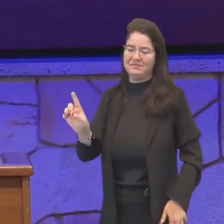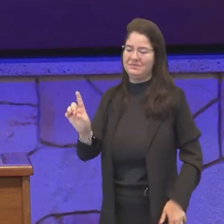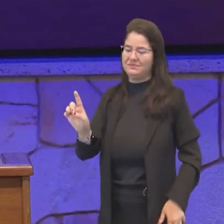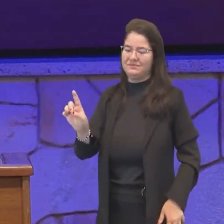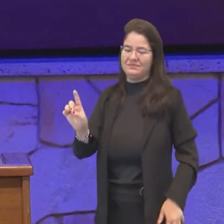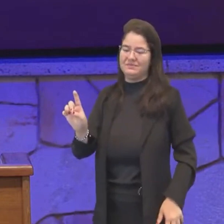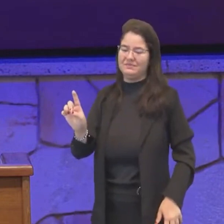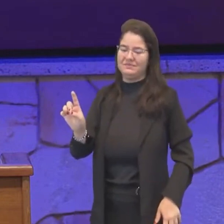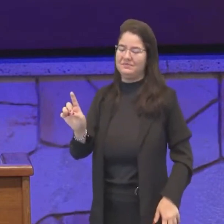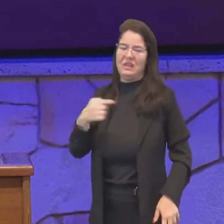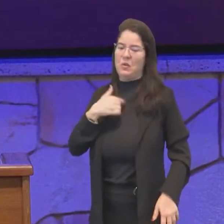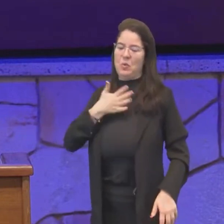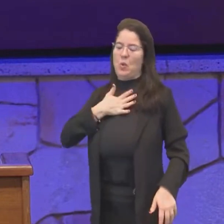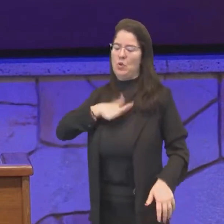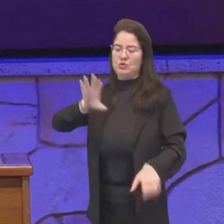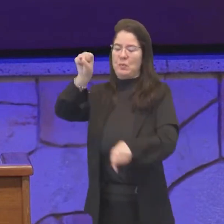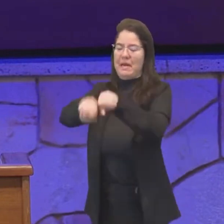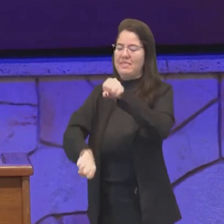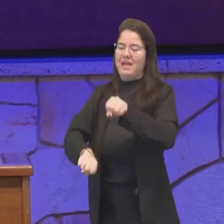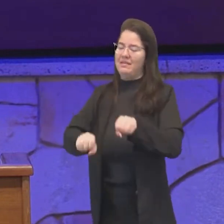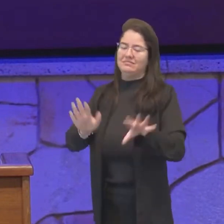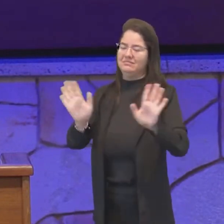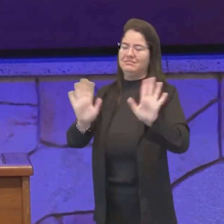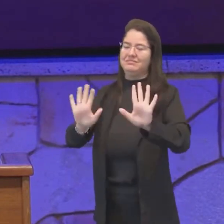galinha, e ela cai morta.